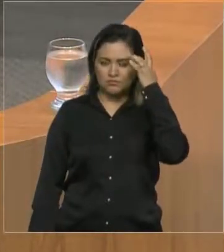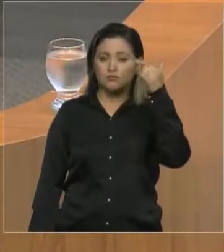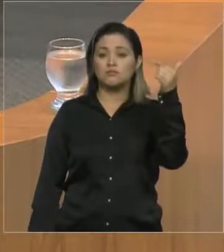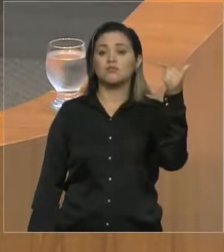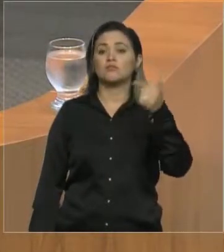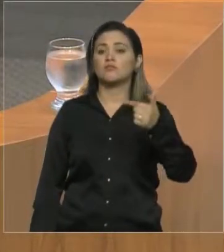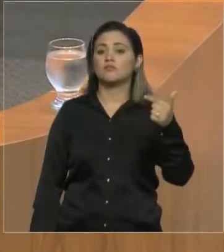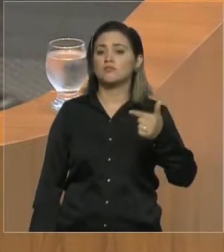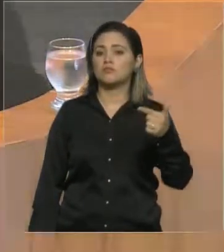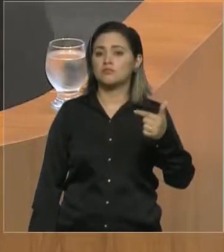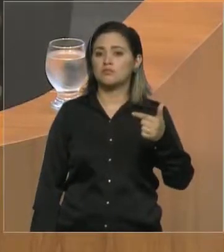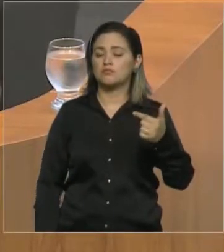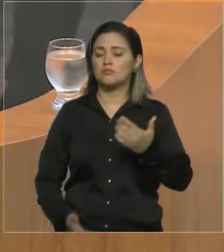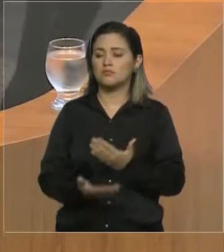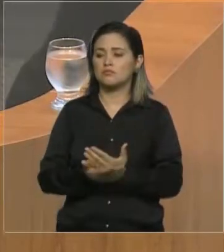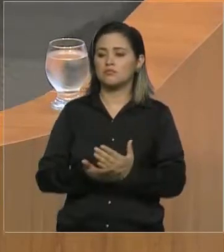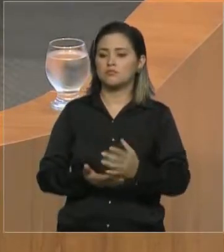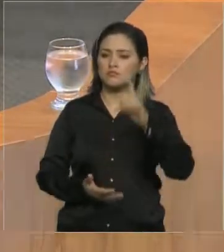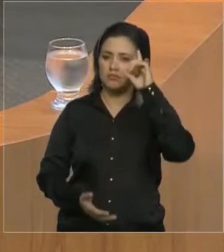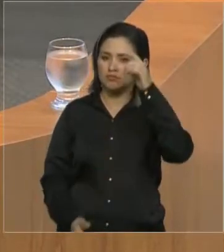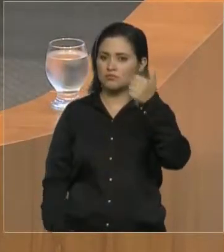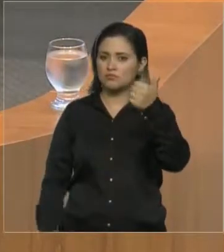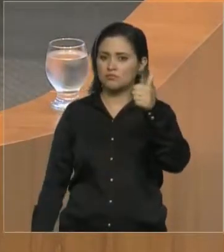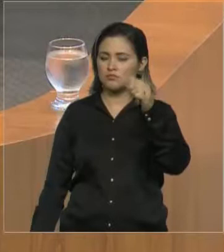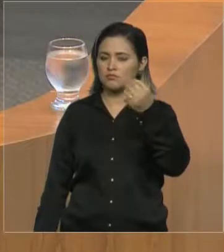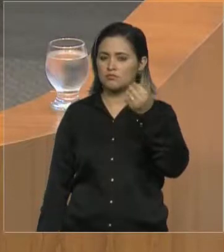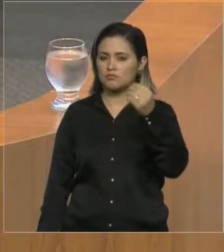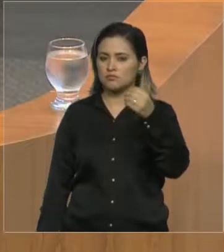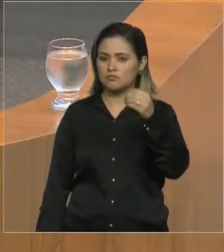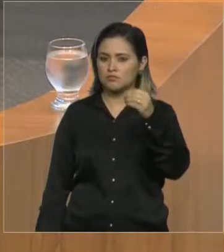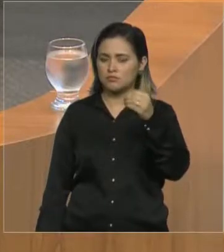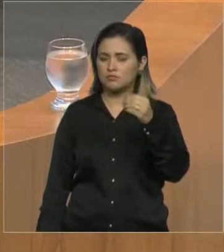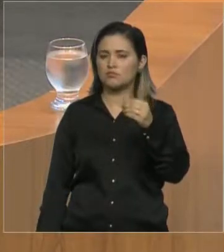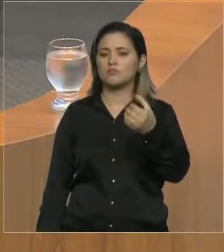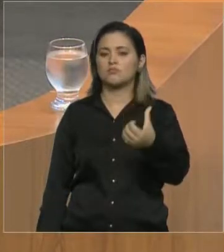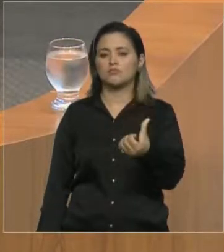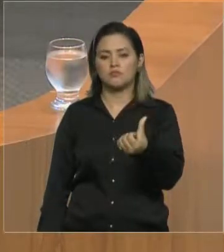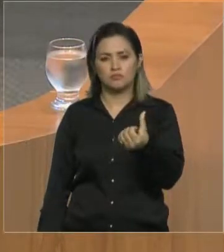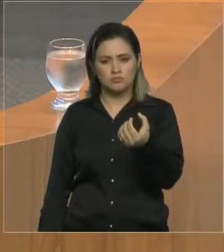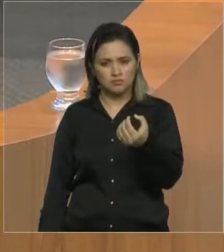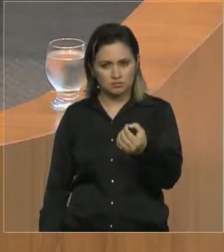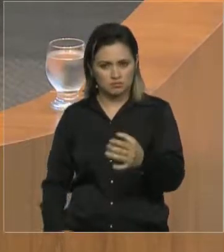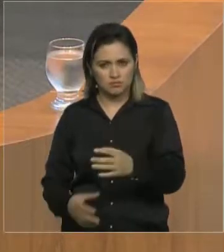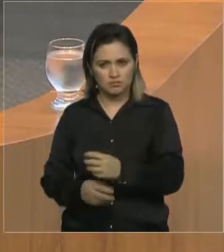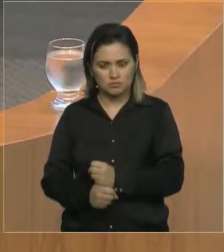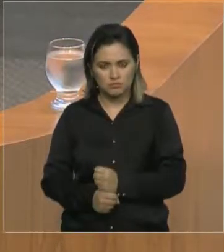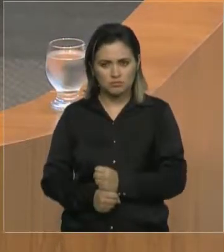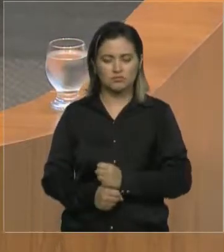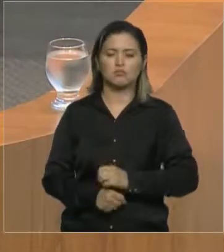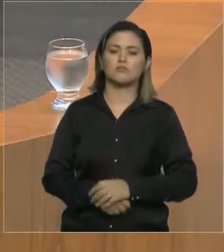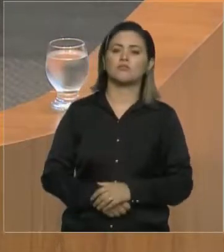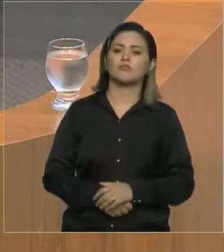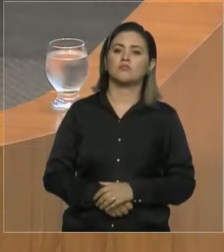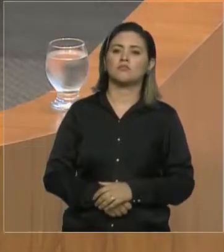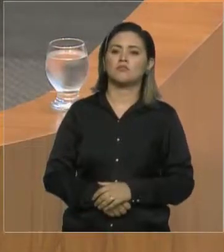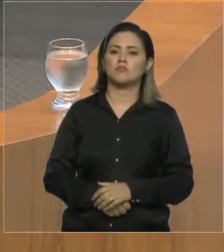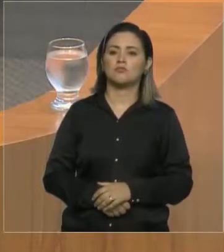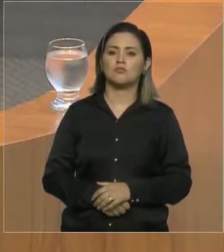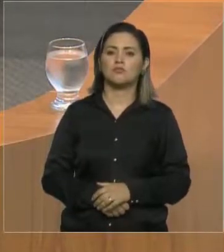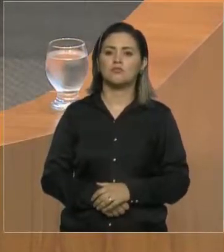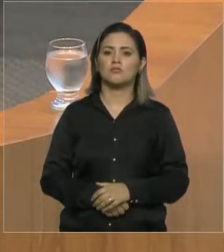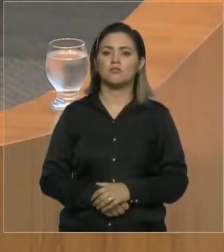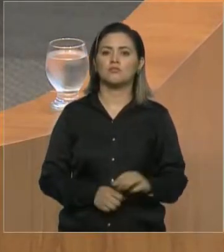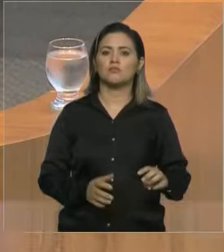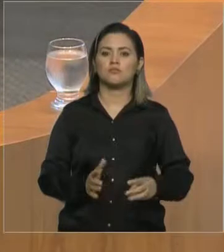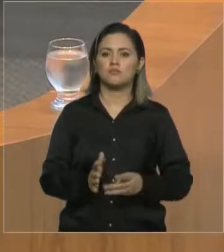partir do dia 11 de outubro, vai empregar mais 60 diretamente. E na sua terceira fase, mais